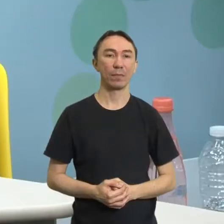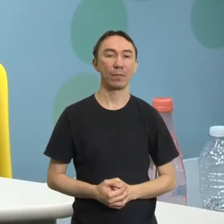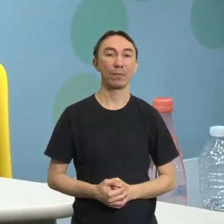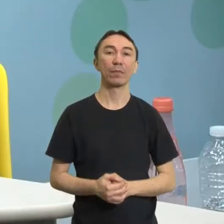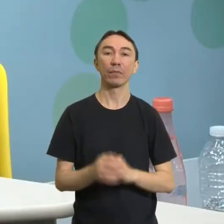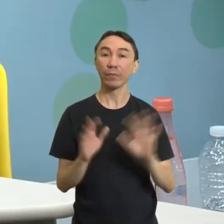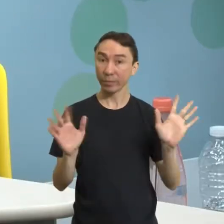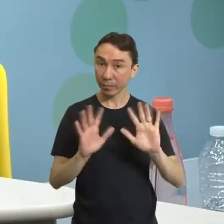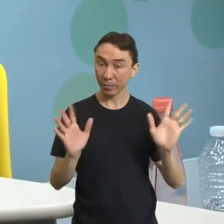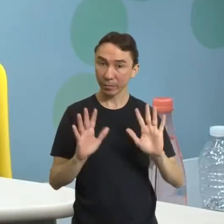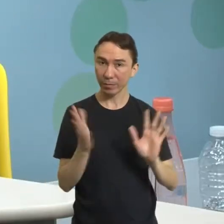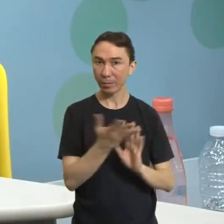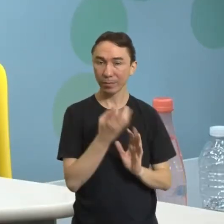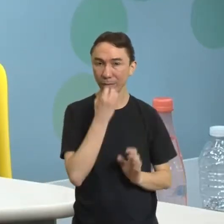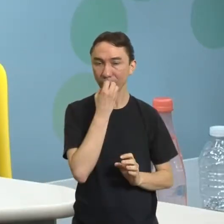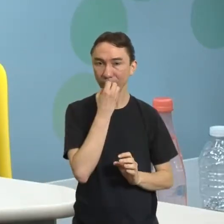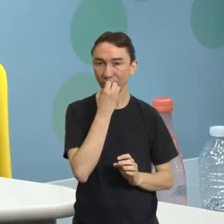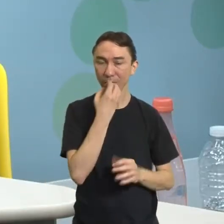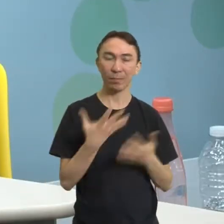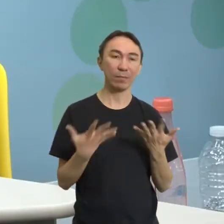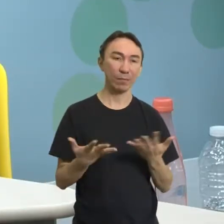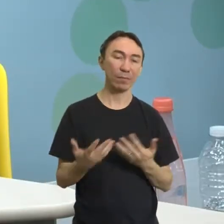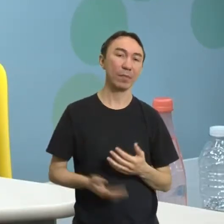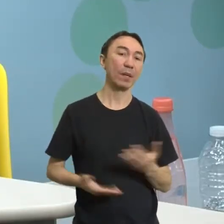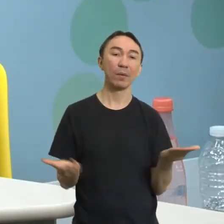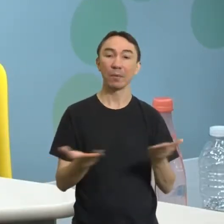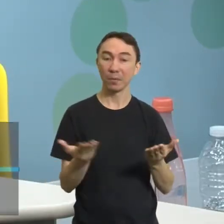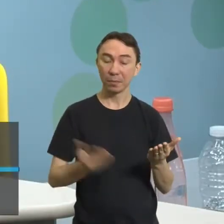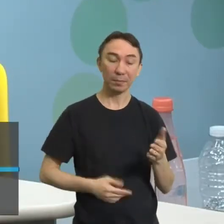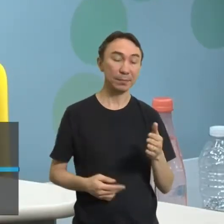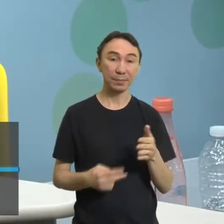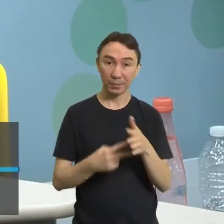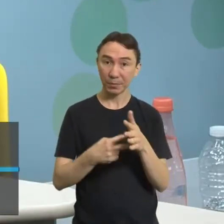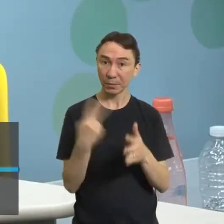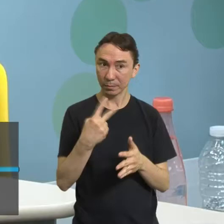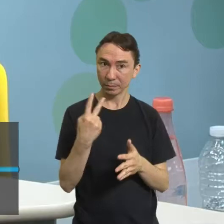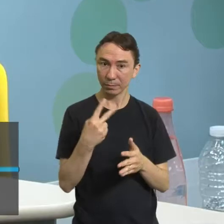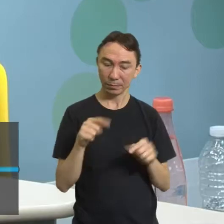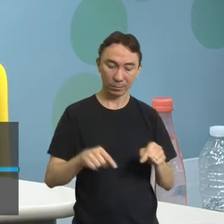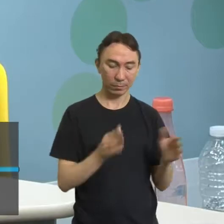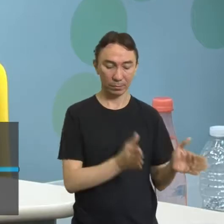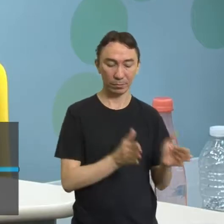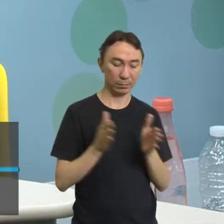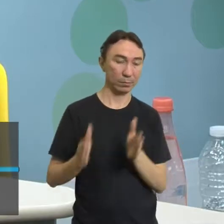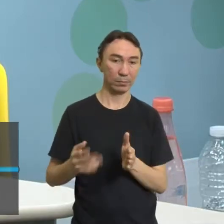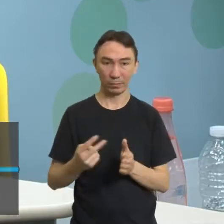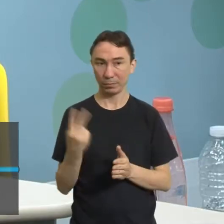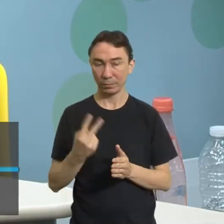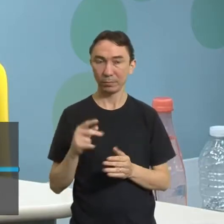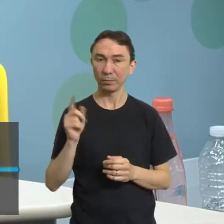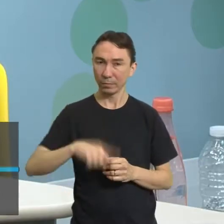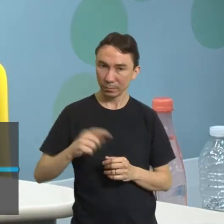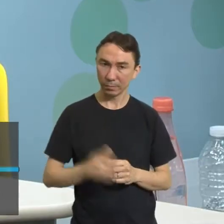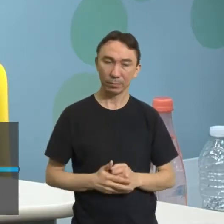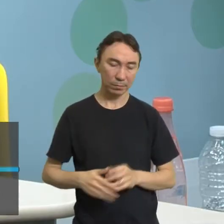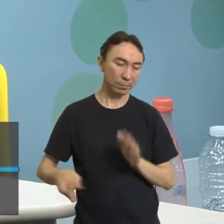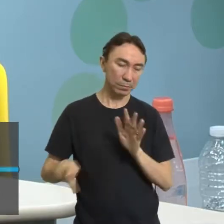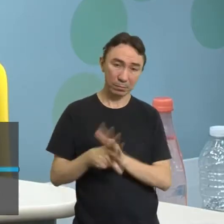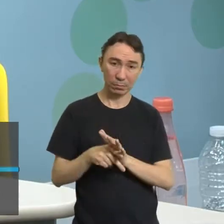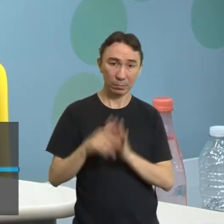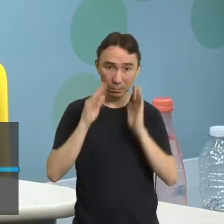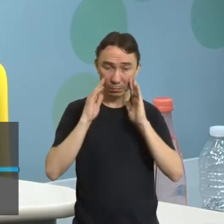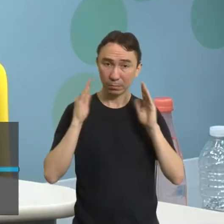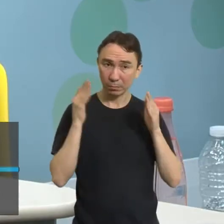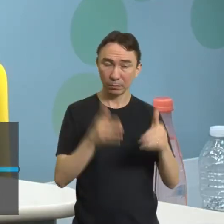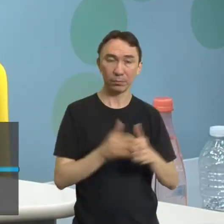Olá, professores! Estamos começando a segunda parte da nossa formação, né? A parte específica. Para quem já estava aqui com